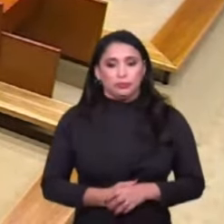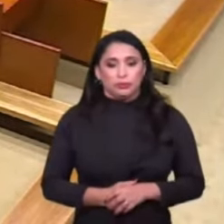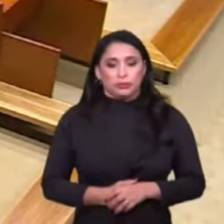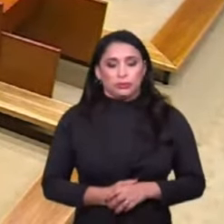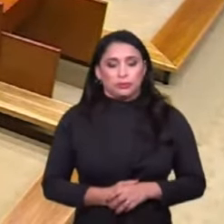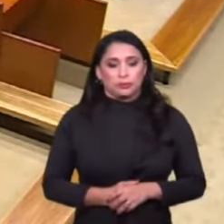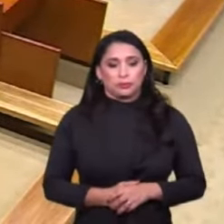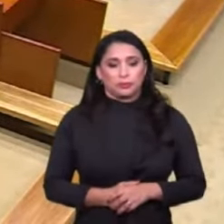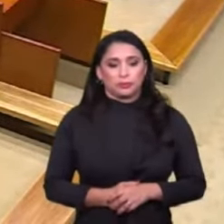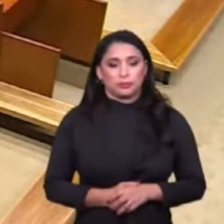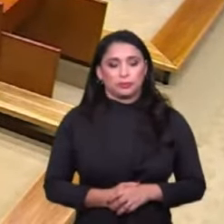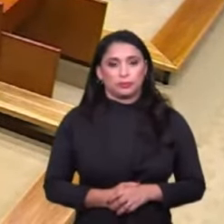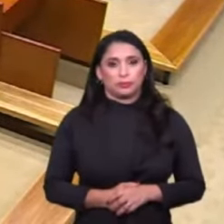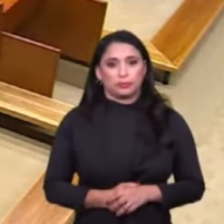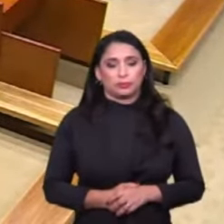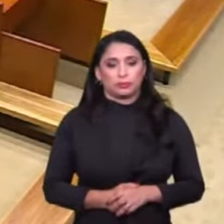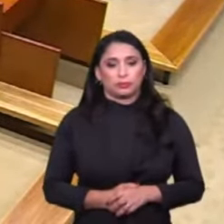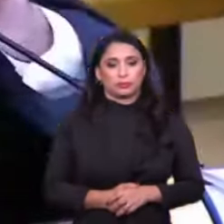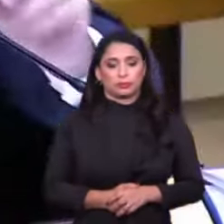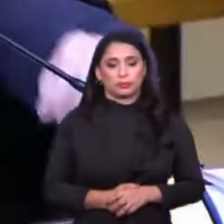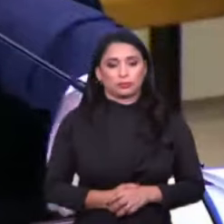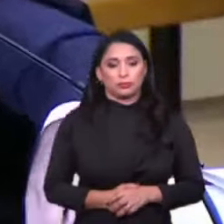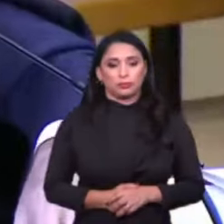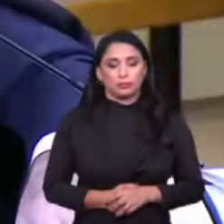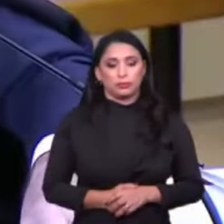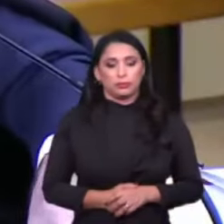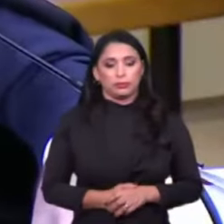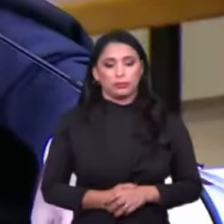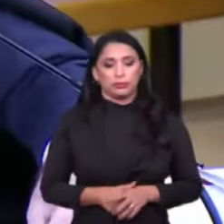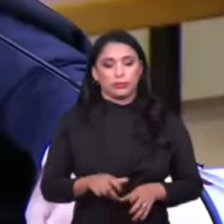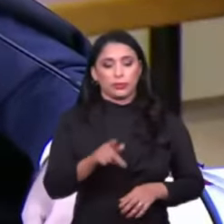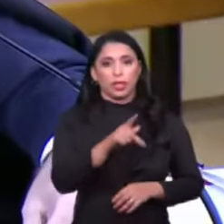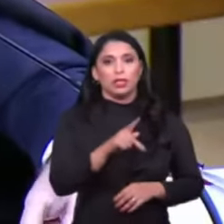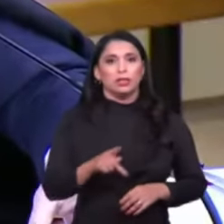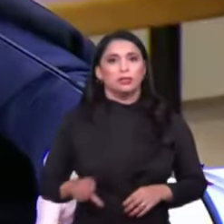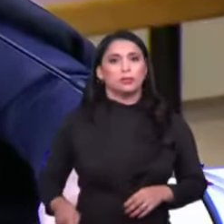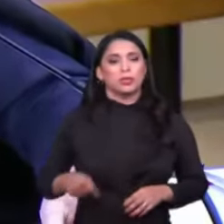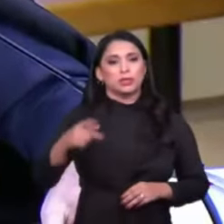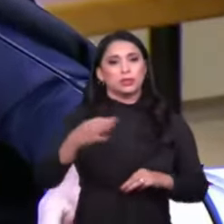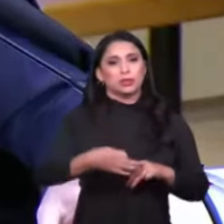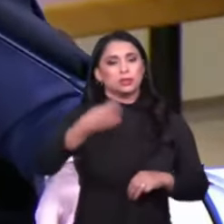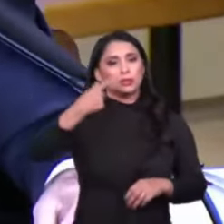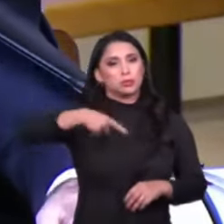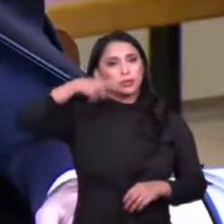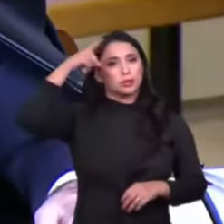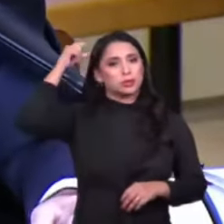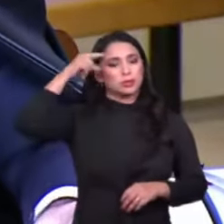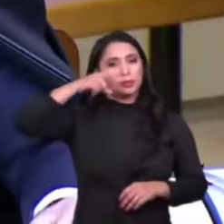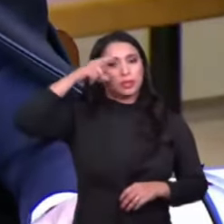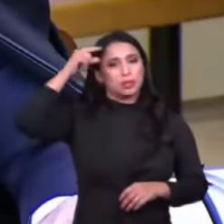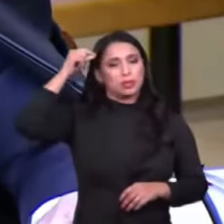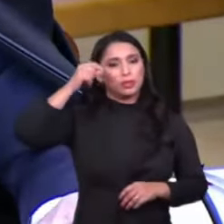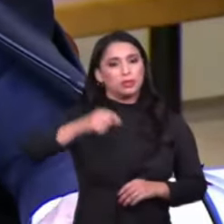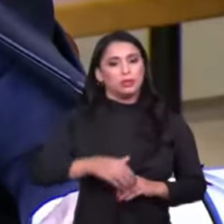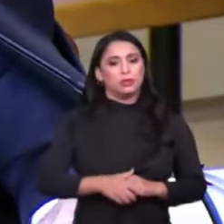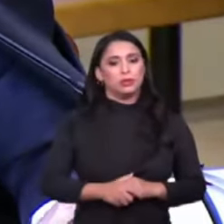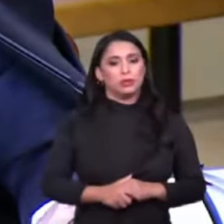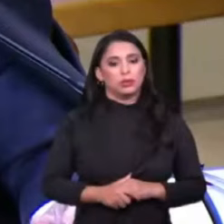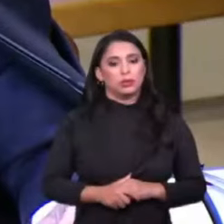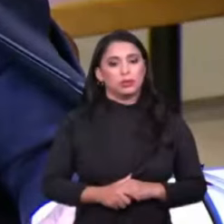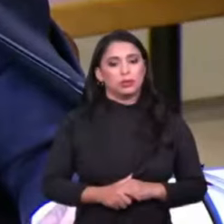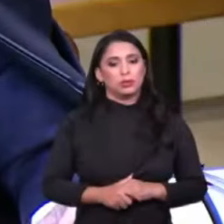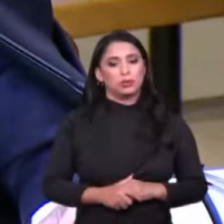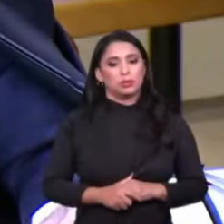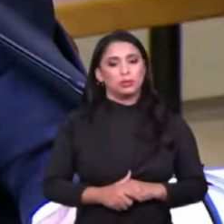pronunciamento. Eminente presidente, ministro Luiz Roberto Barroso, minha saudação, Vossa Excelência,